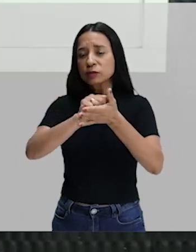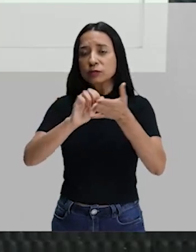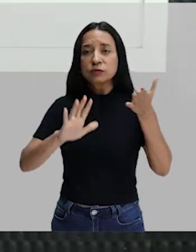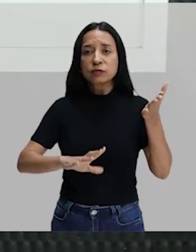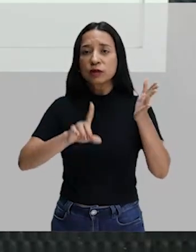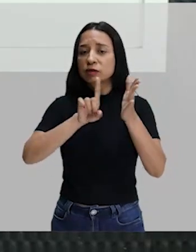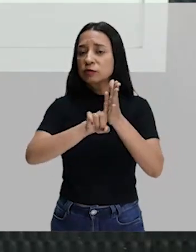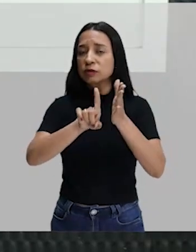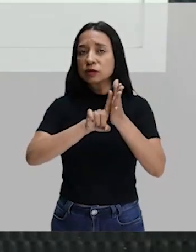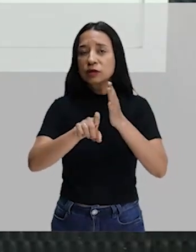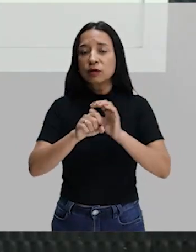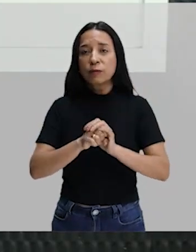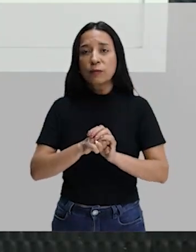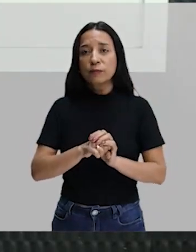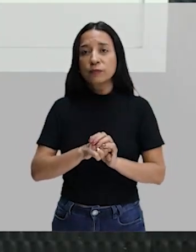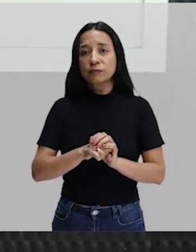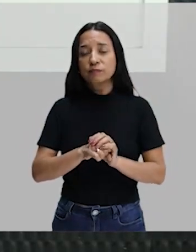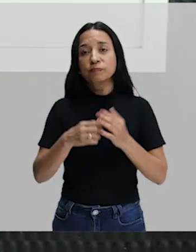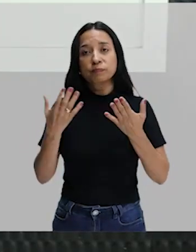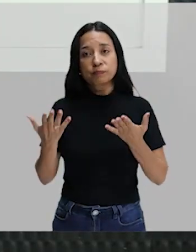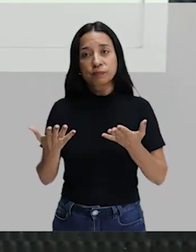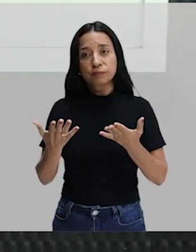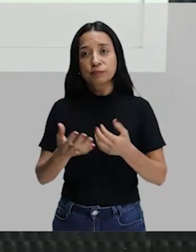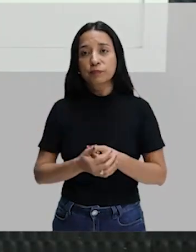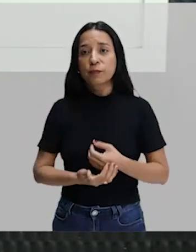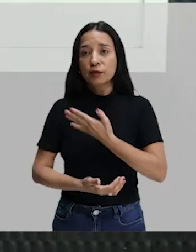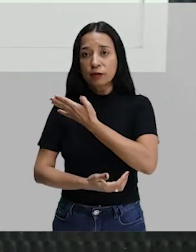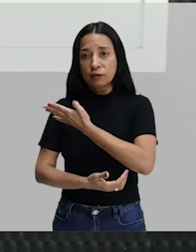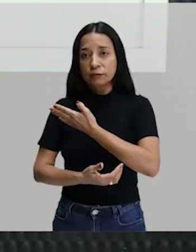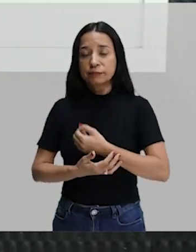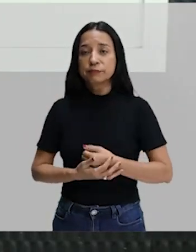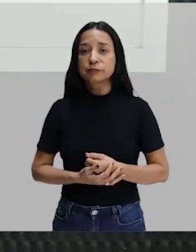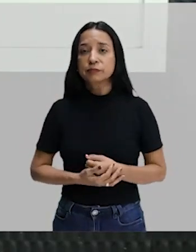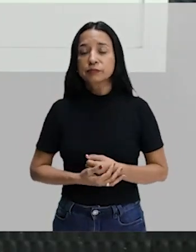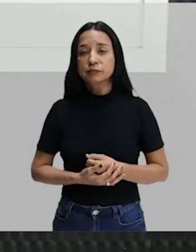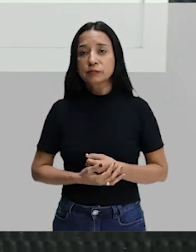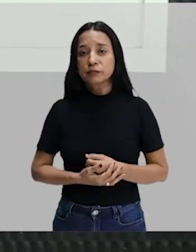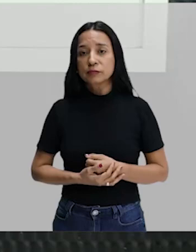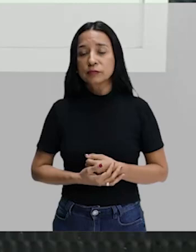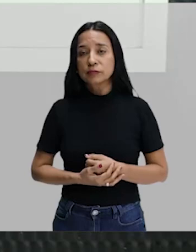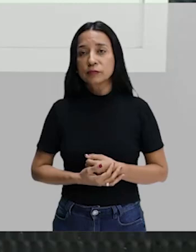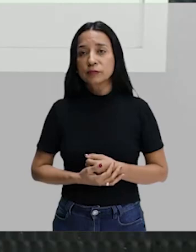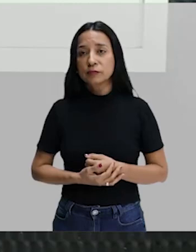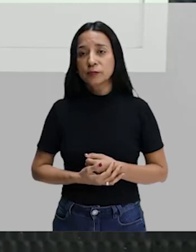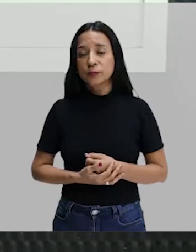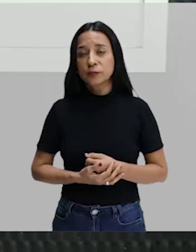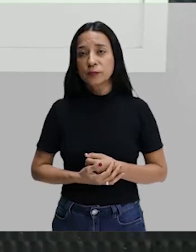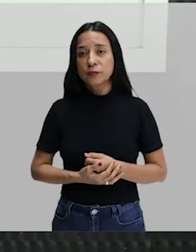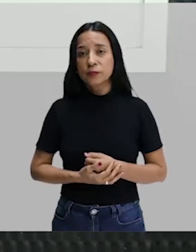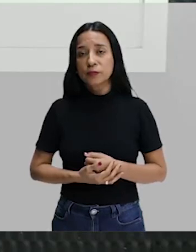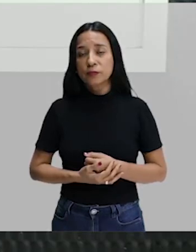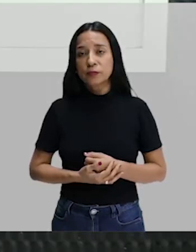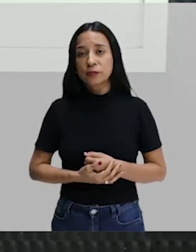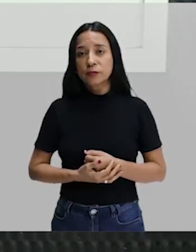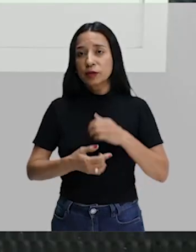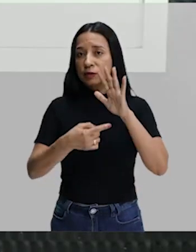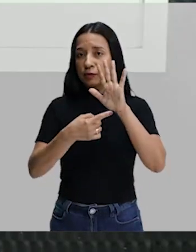numa questão. Tá? Olha, determine A e B de modo que os polinômios